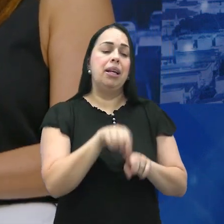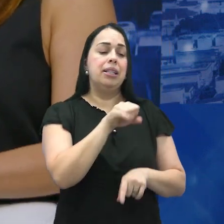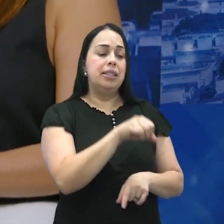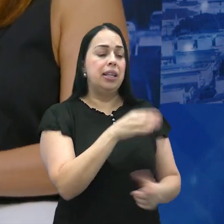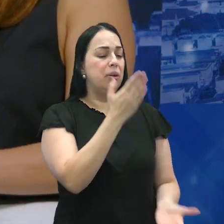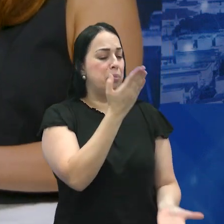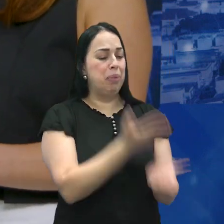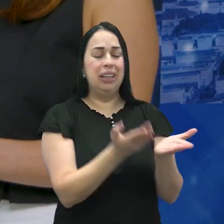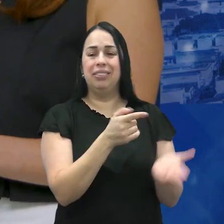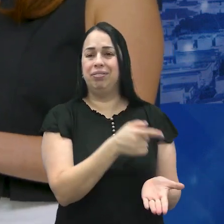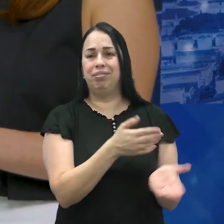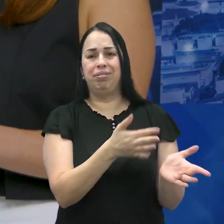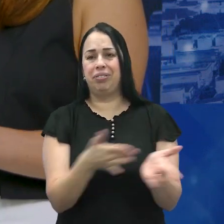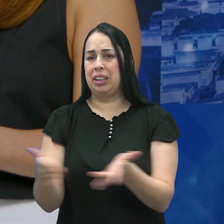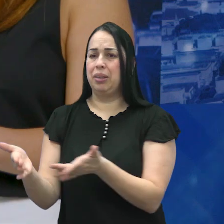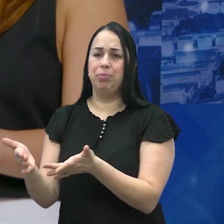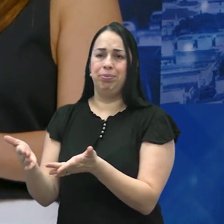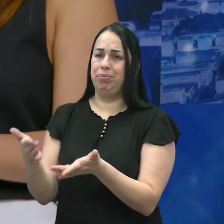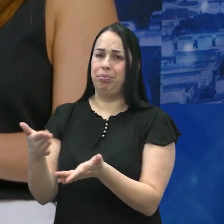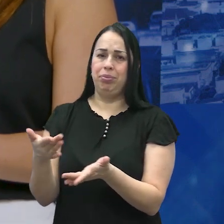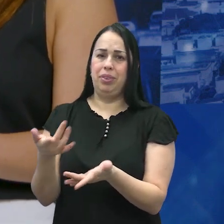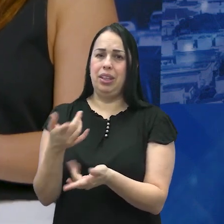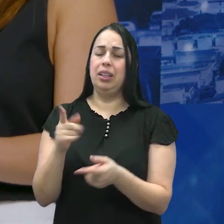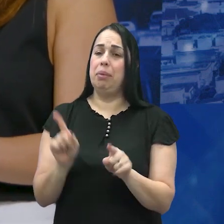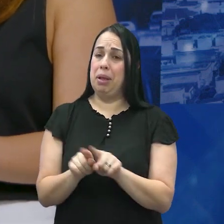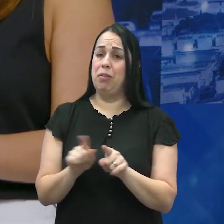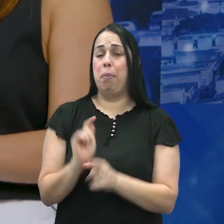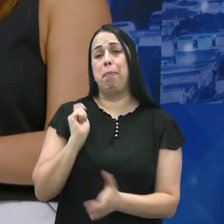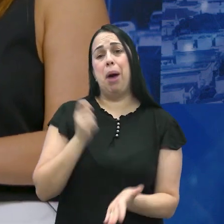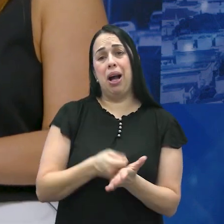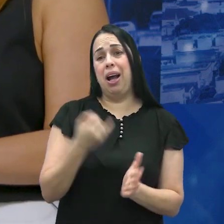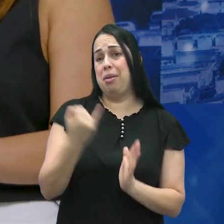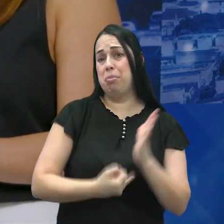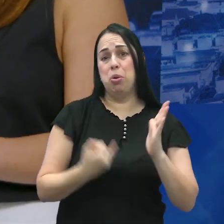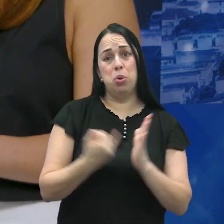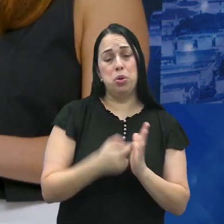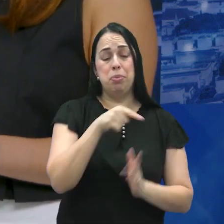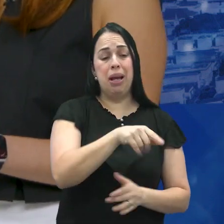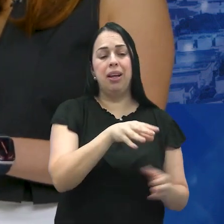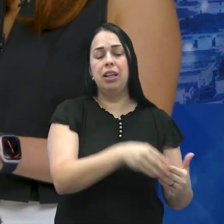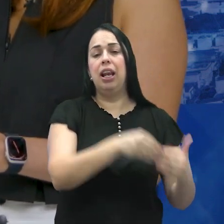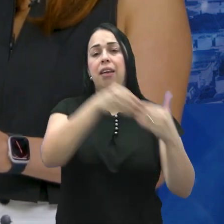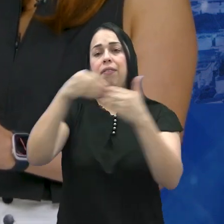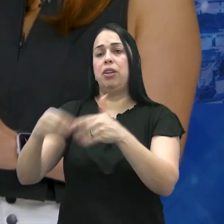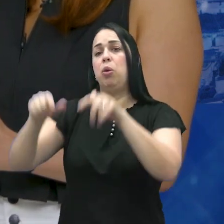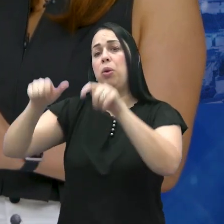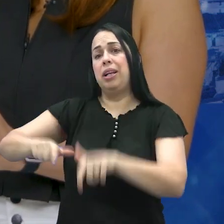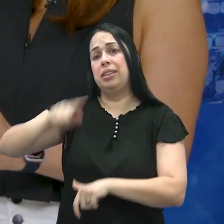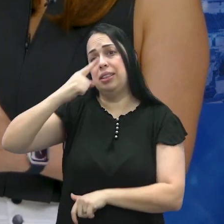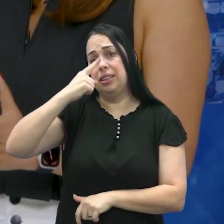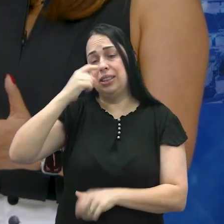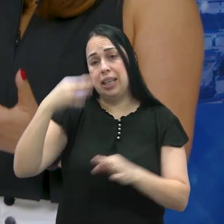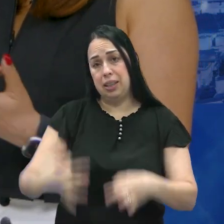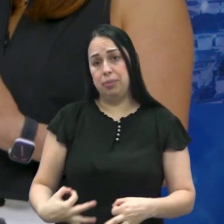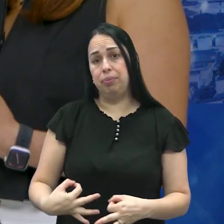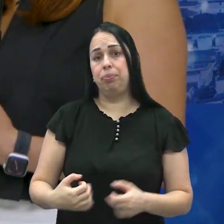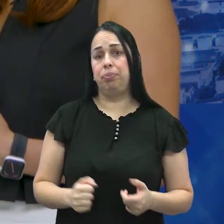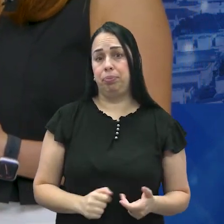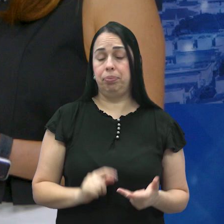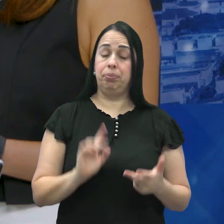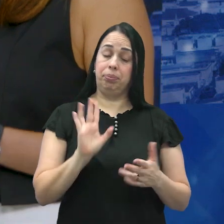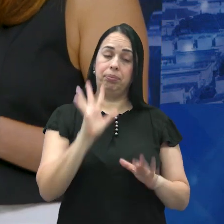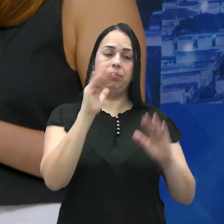perda econômica. E eu ainda vou gastar mais para fazer a destinação desse resíduo adequadamente. Do ponto de vista